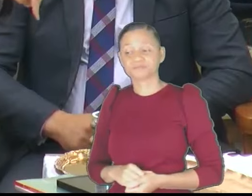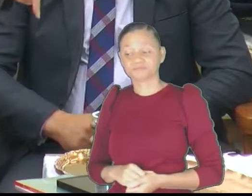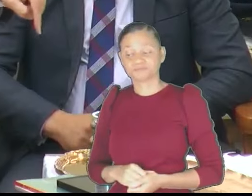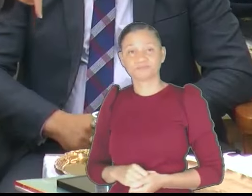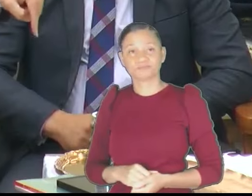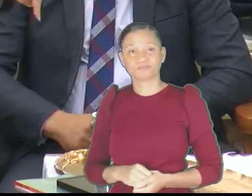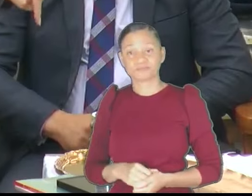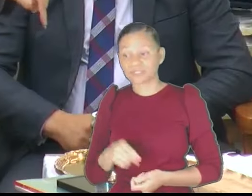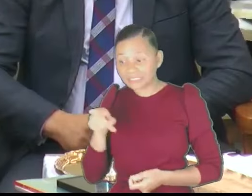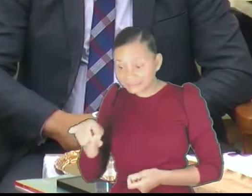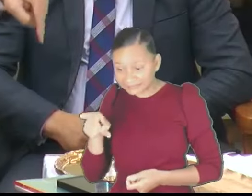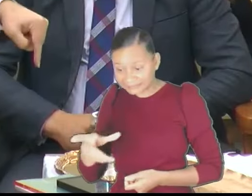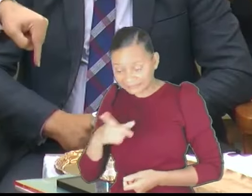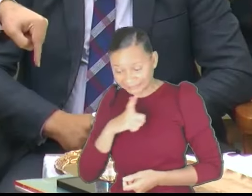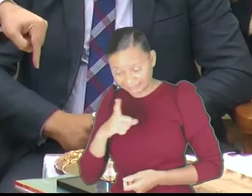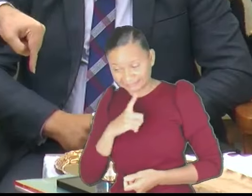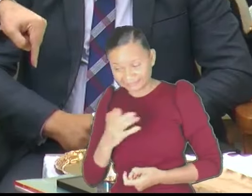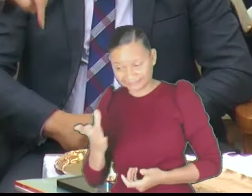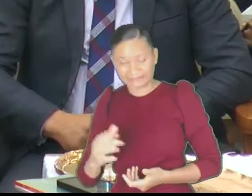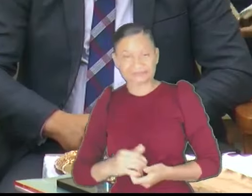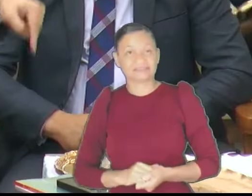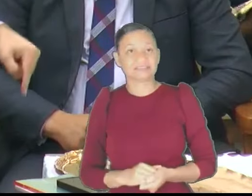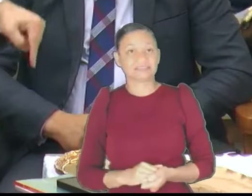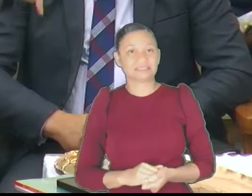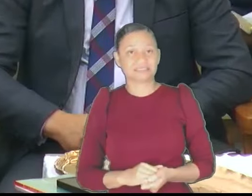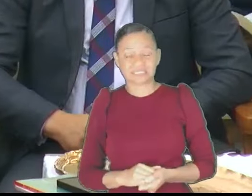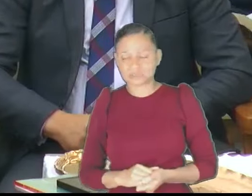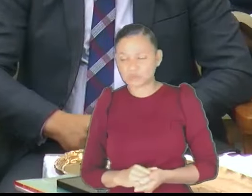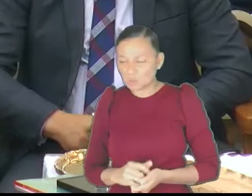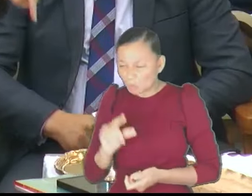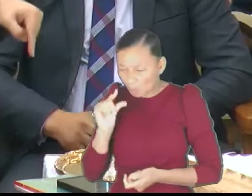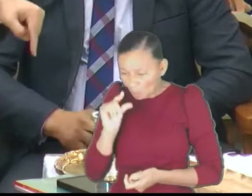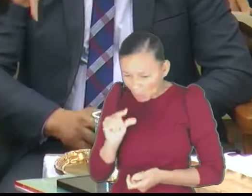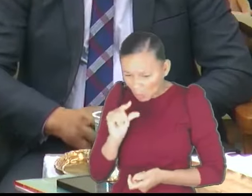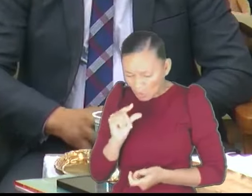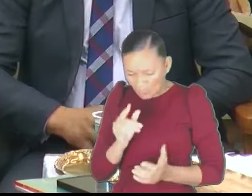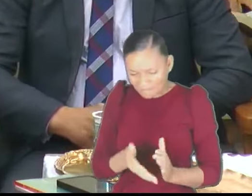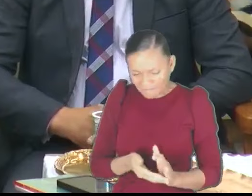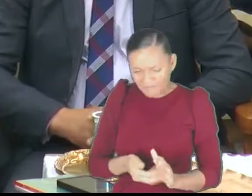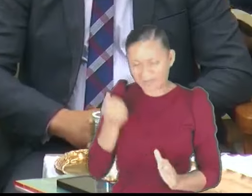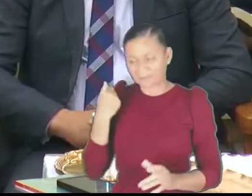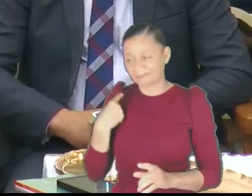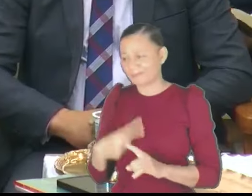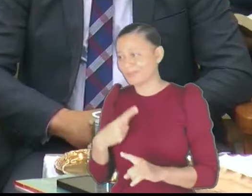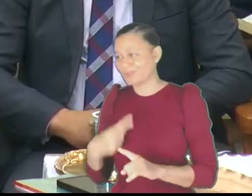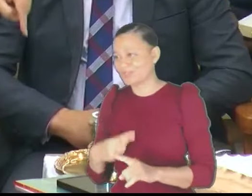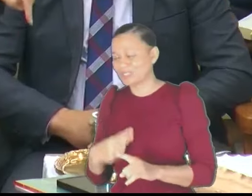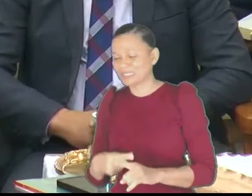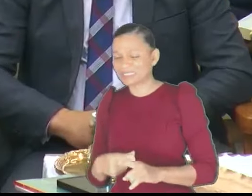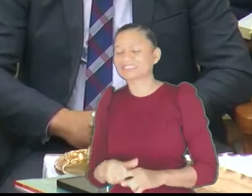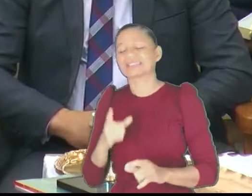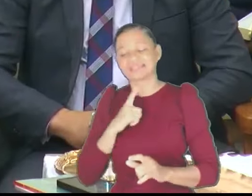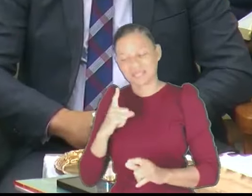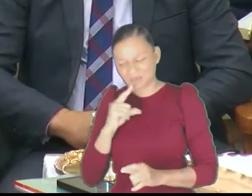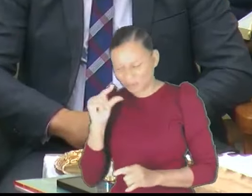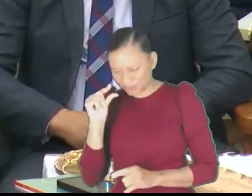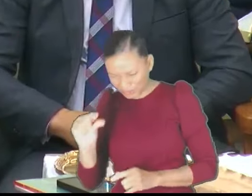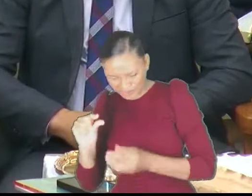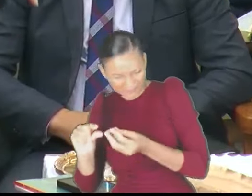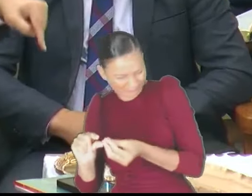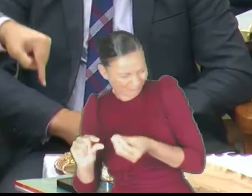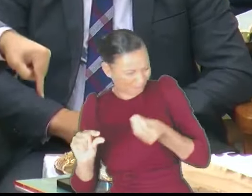É disso aí que a senhora tem. Do pouco a senhora vai tirar um pouco, porque ninguém tem tão pouco que não possa dar, mas tem pouco